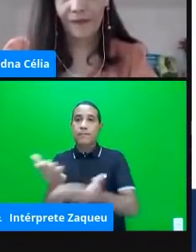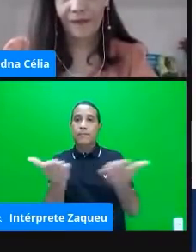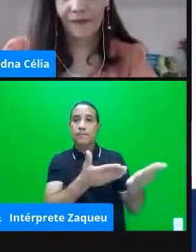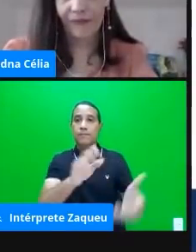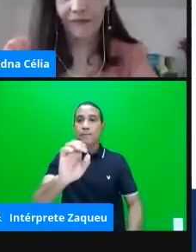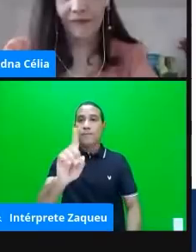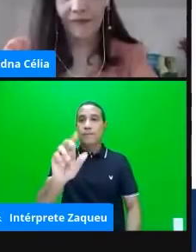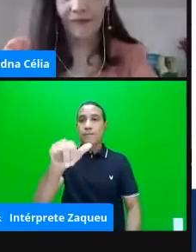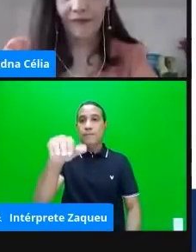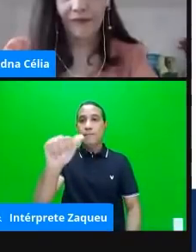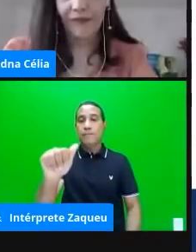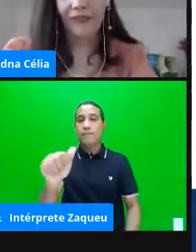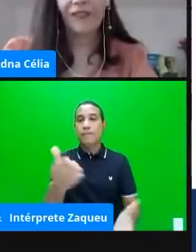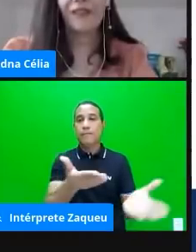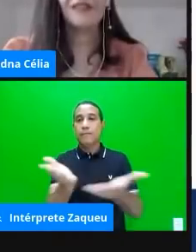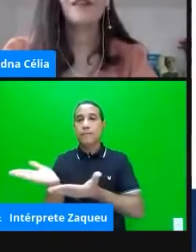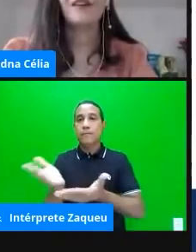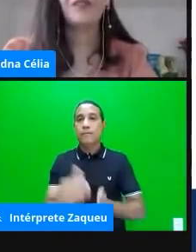boas-vindas.